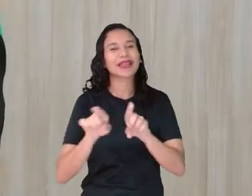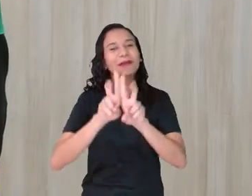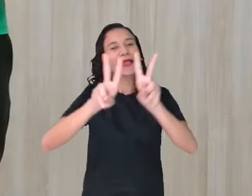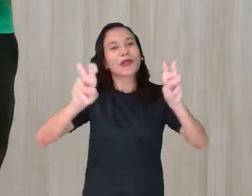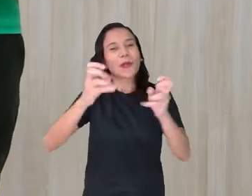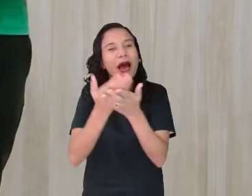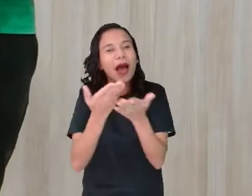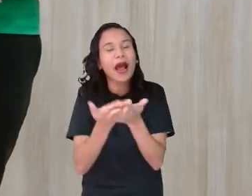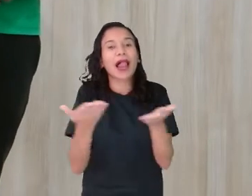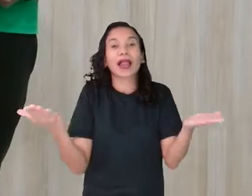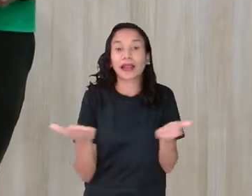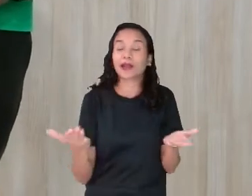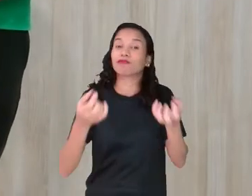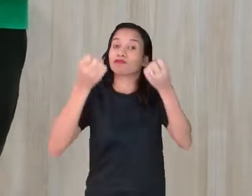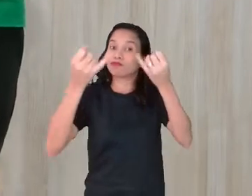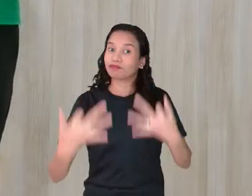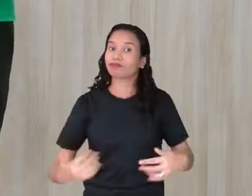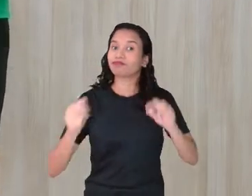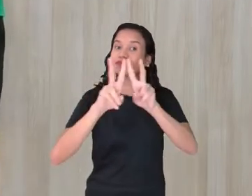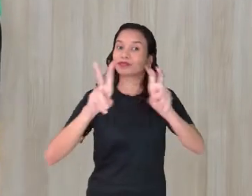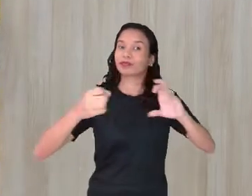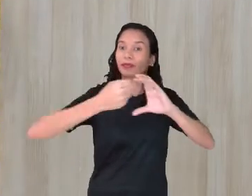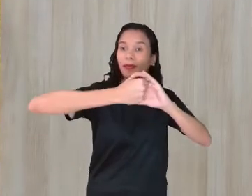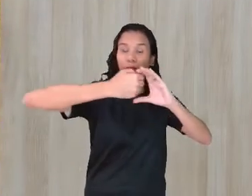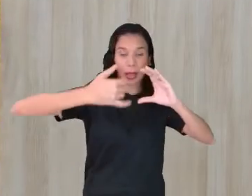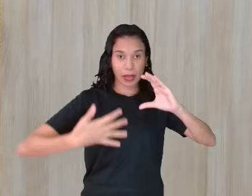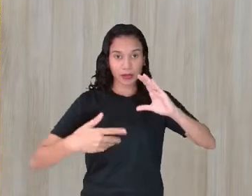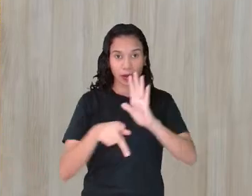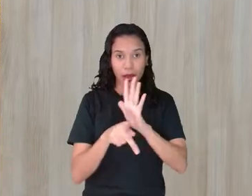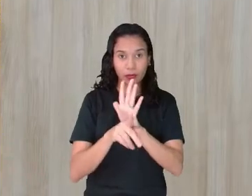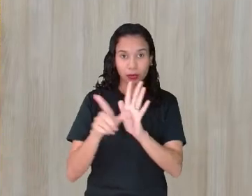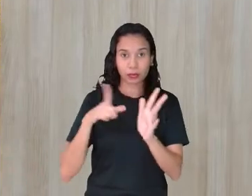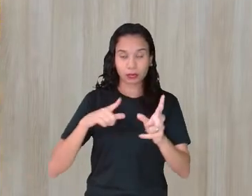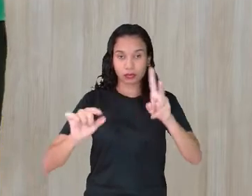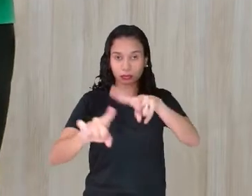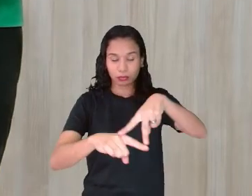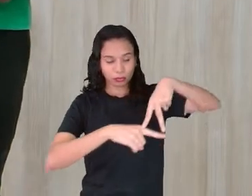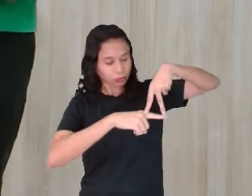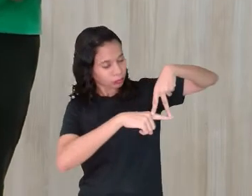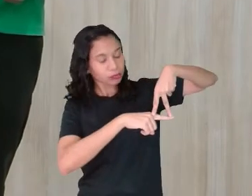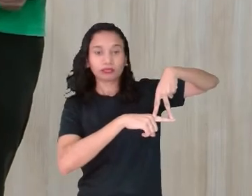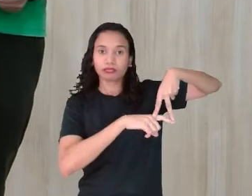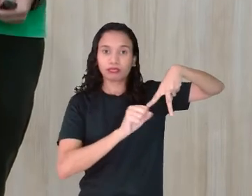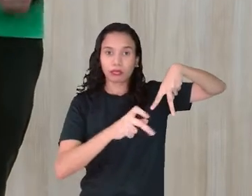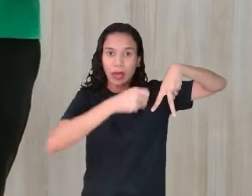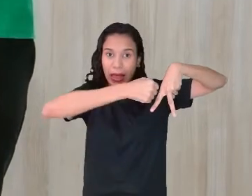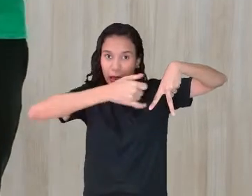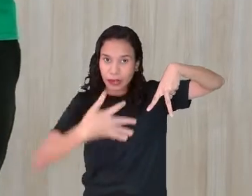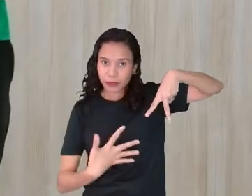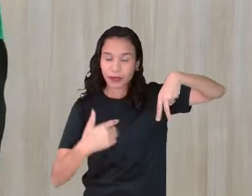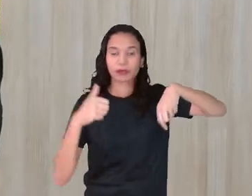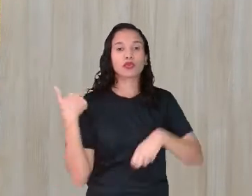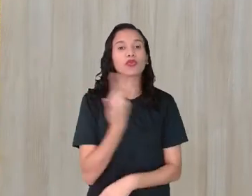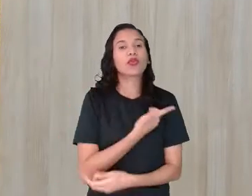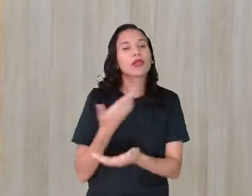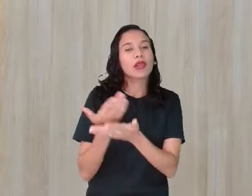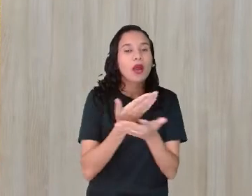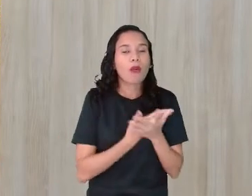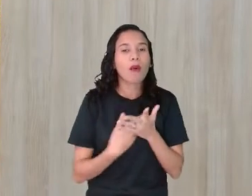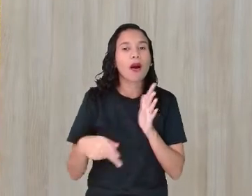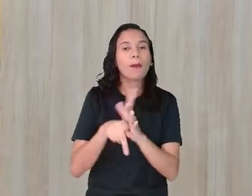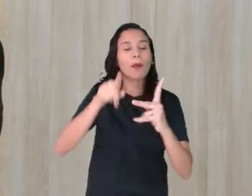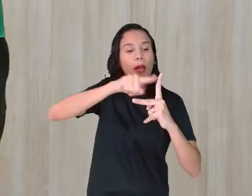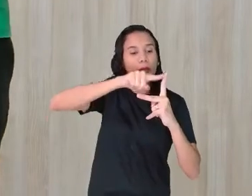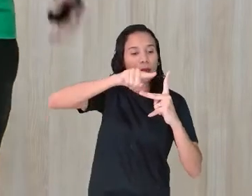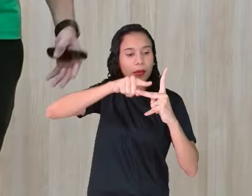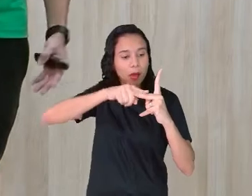de hoje, falando aí sobre as classificações dos triângulos, tá bom? A gente vem de uma aula aí de ângulos, onde a gente fez aí